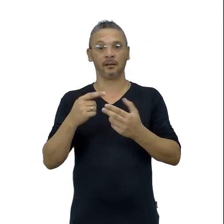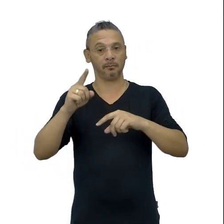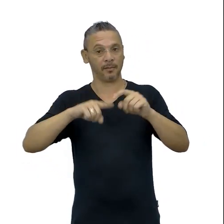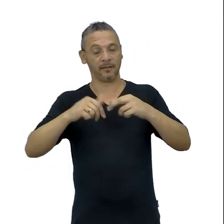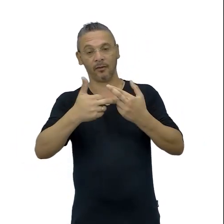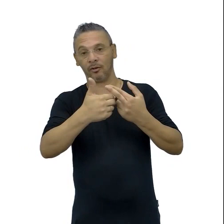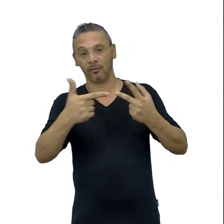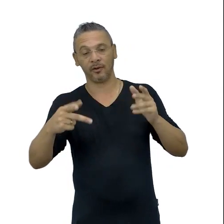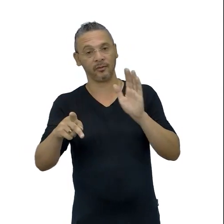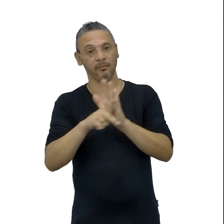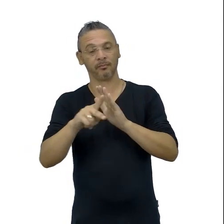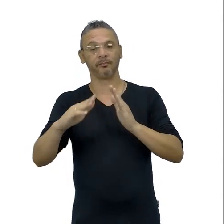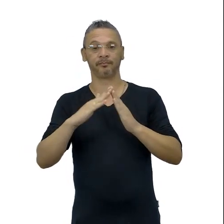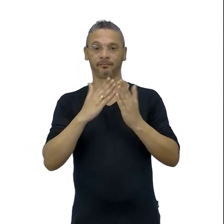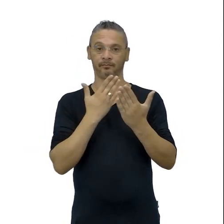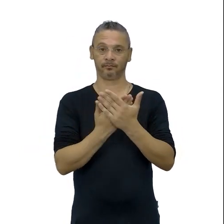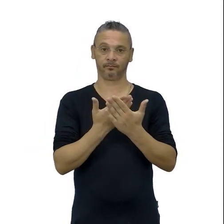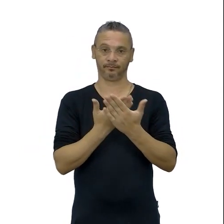escola, né?